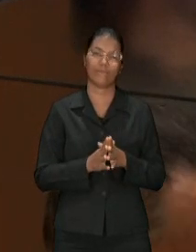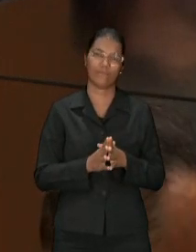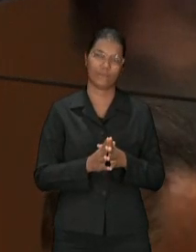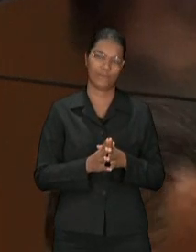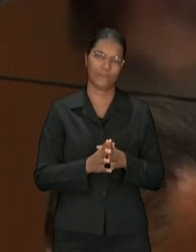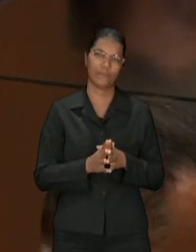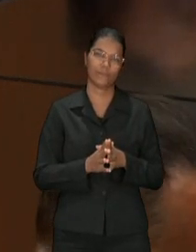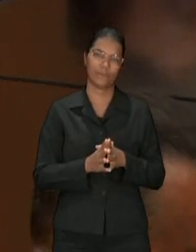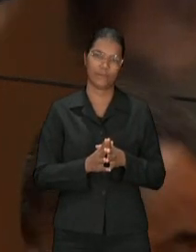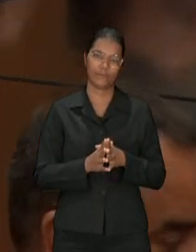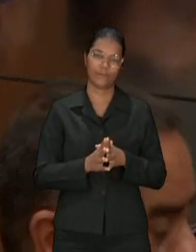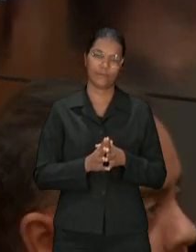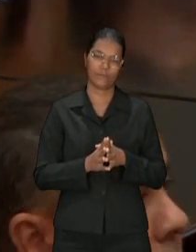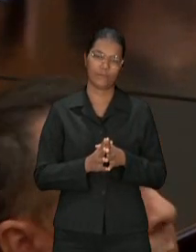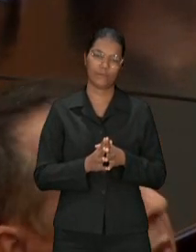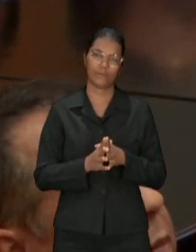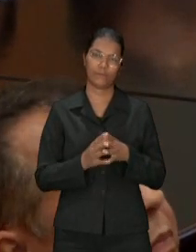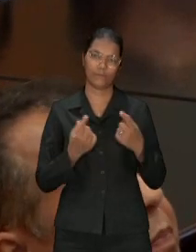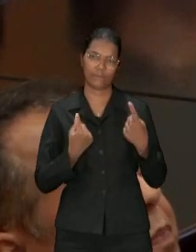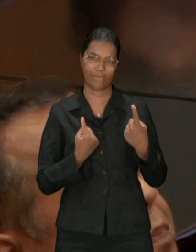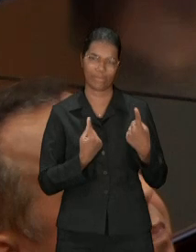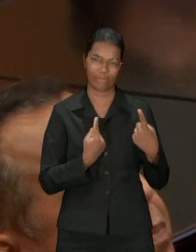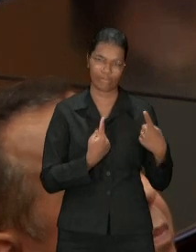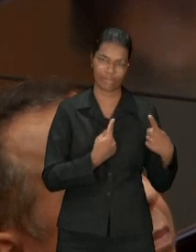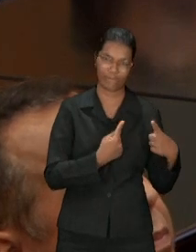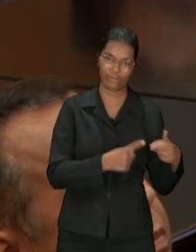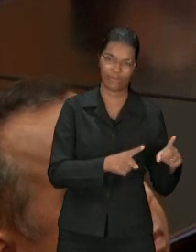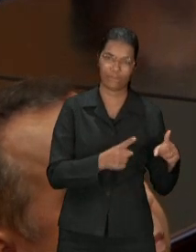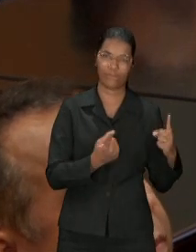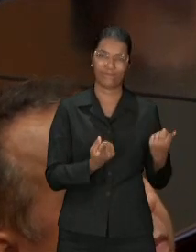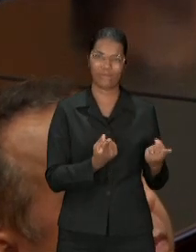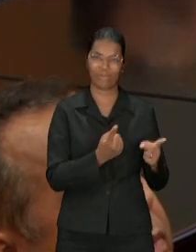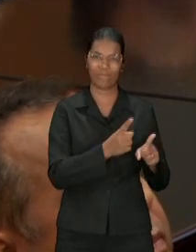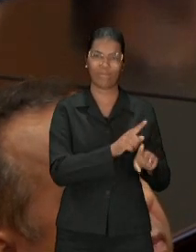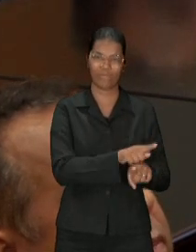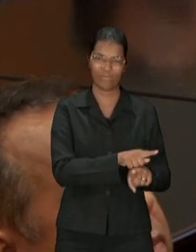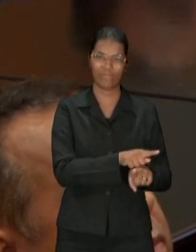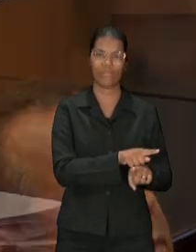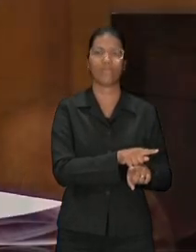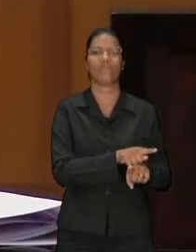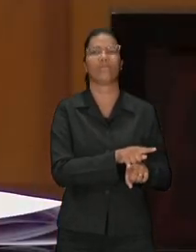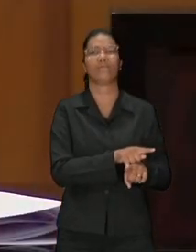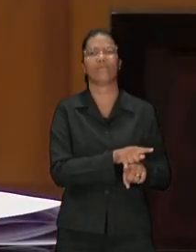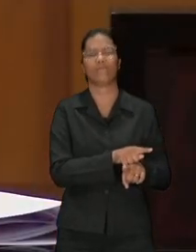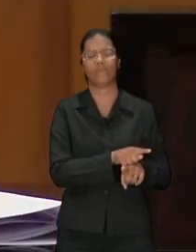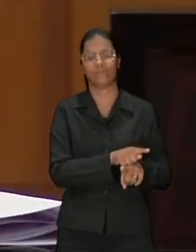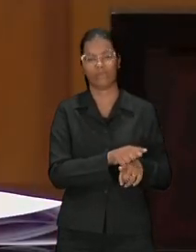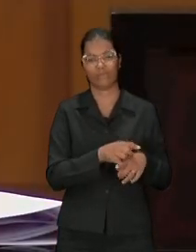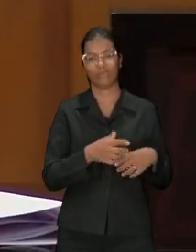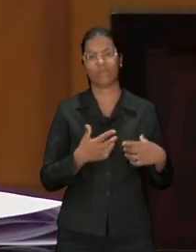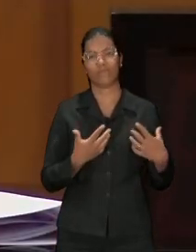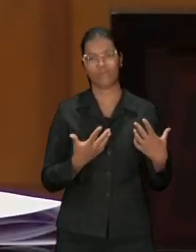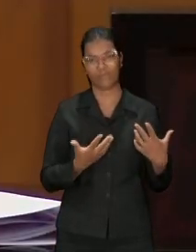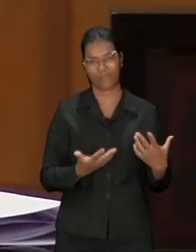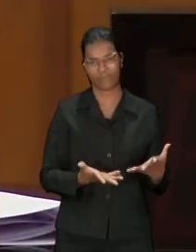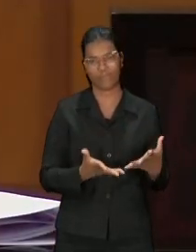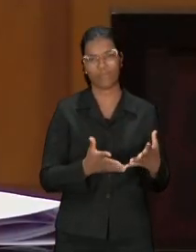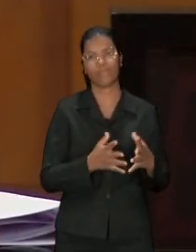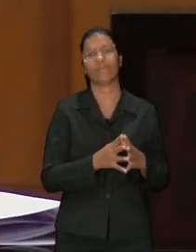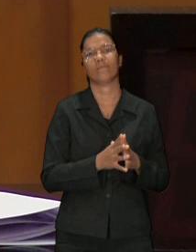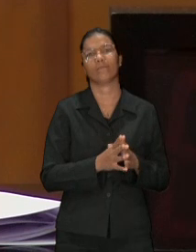e fatos contrários à boa índole, à ética, à civilização,